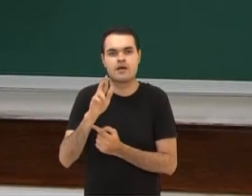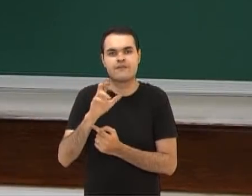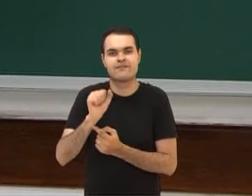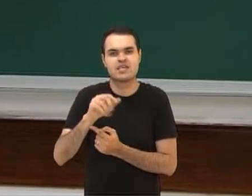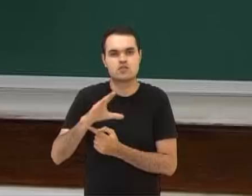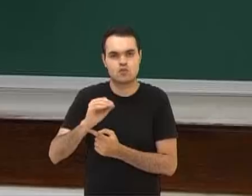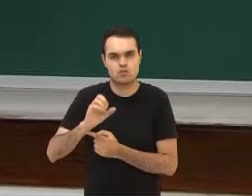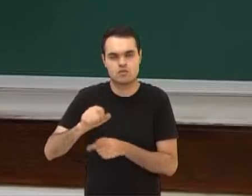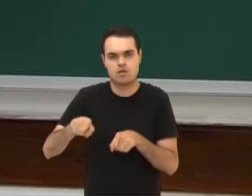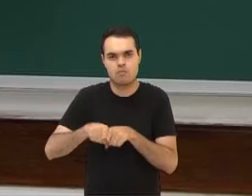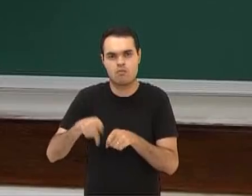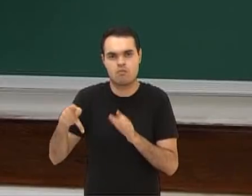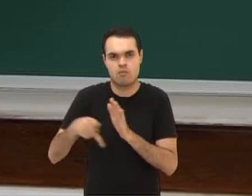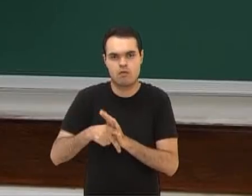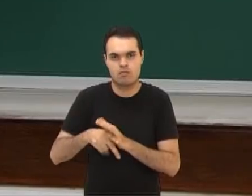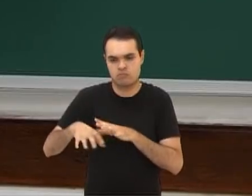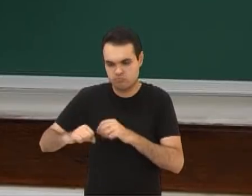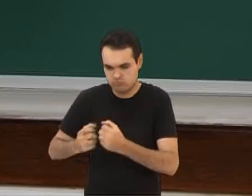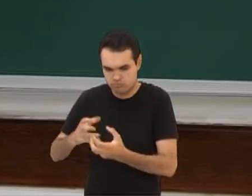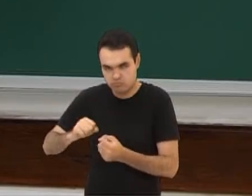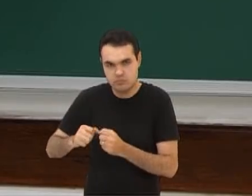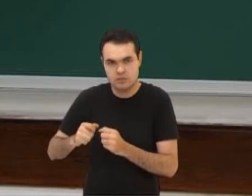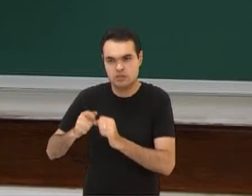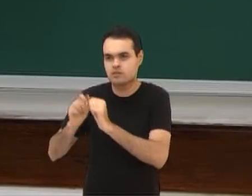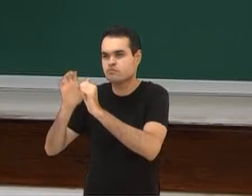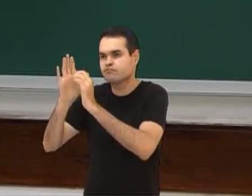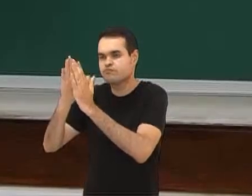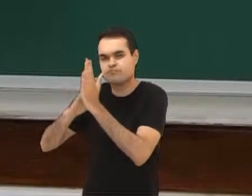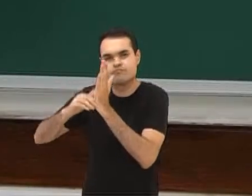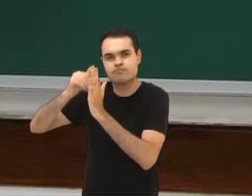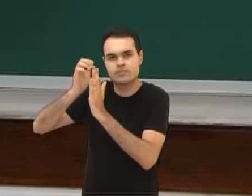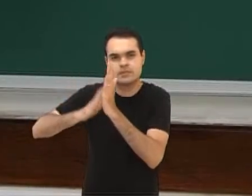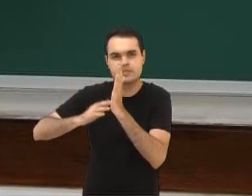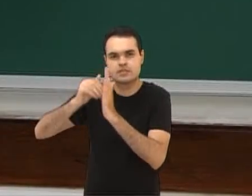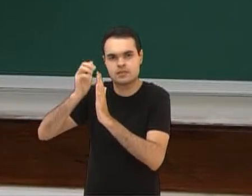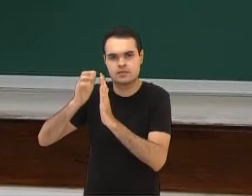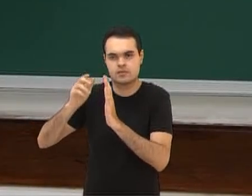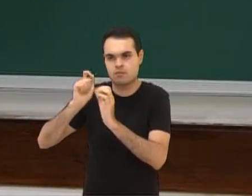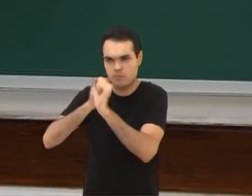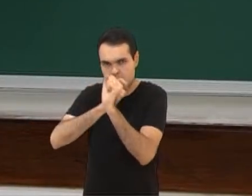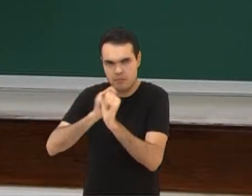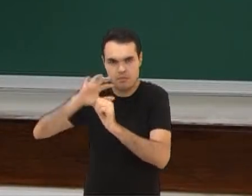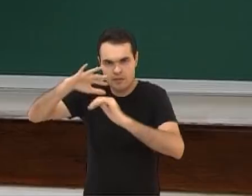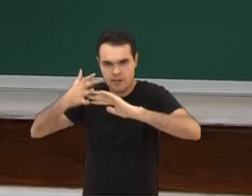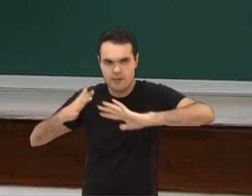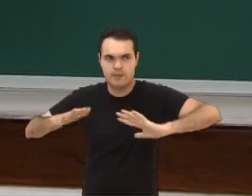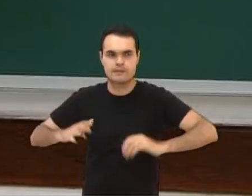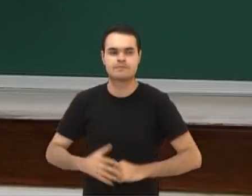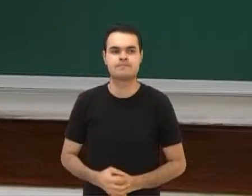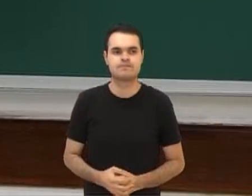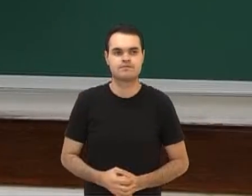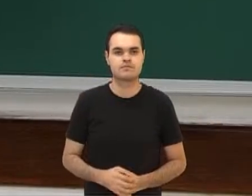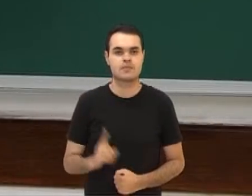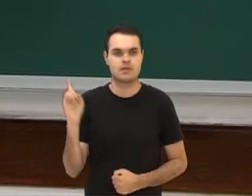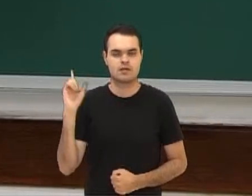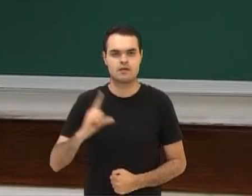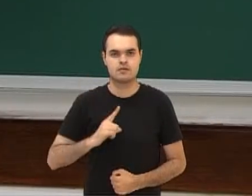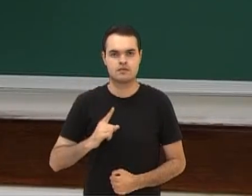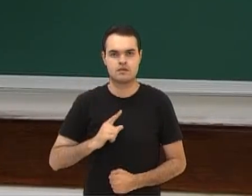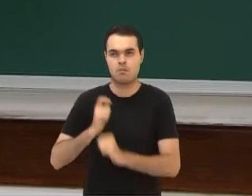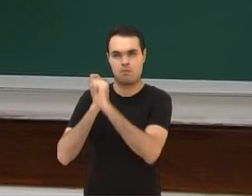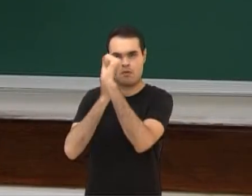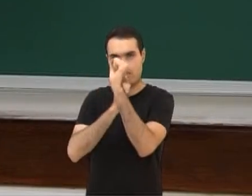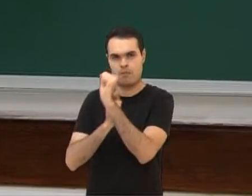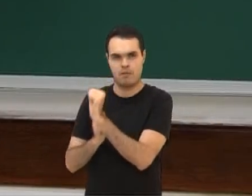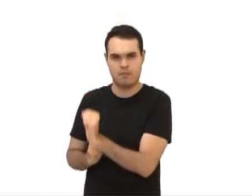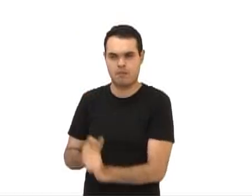aquela pintura feita sobre massa fresca, sobre o gesso, né, com características de paisagens naturais e cenário. Então aqui a gente tem uma